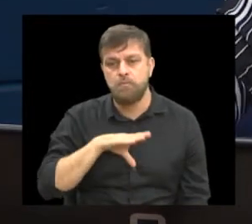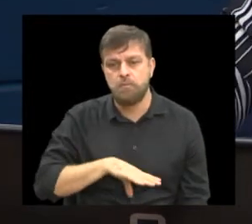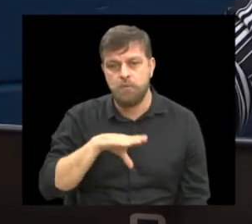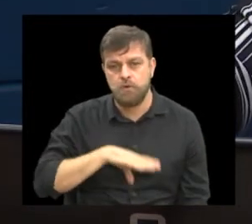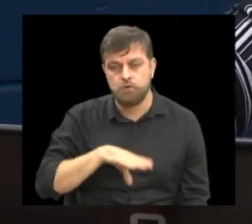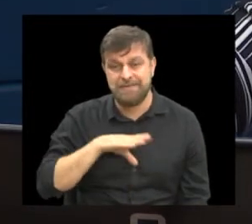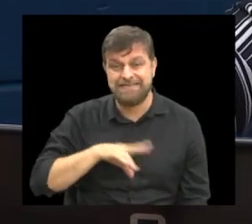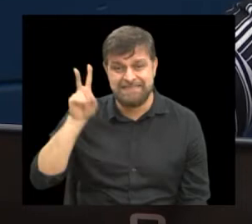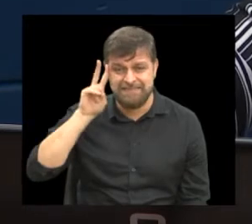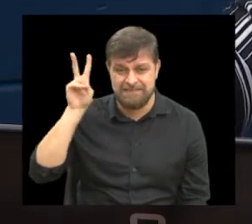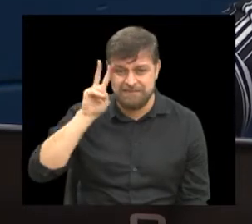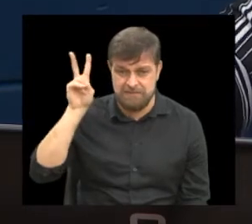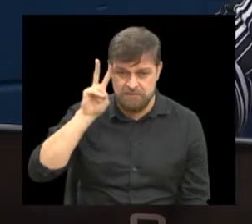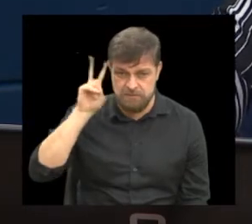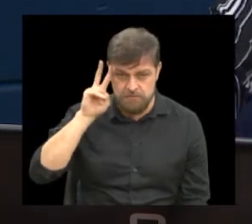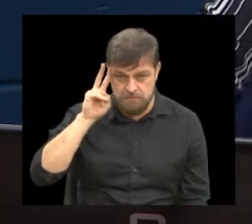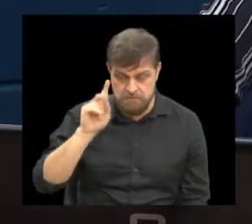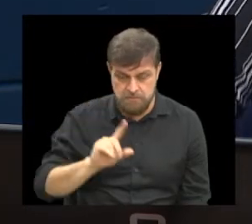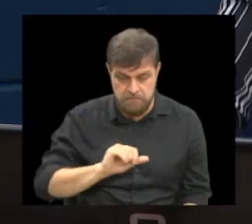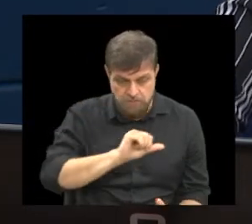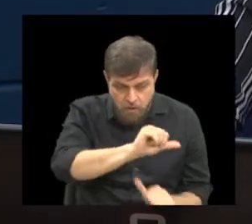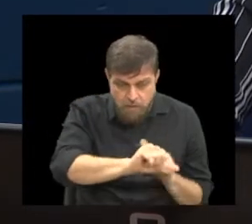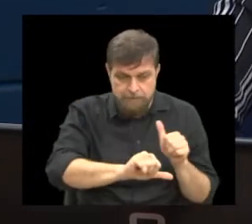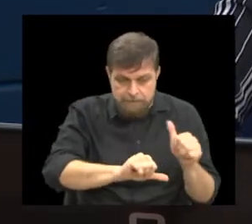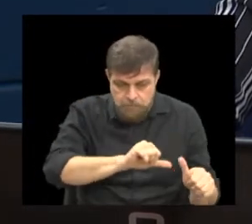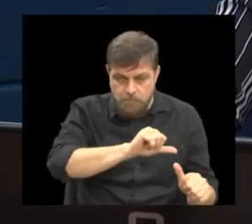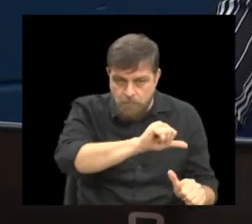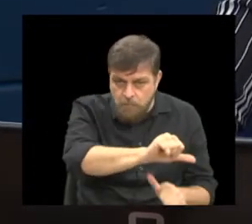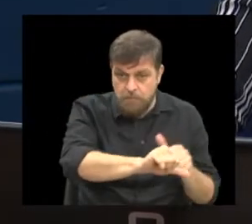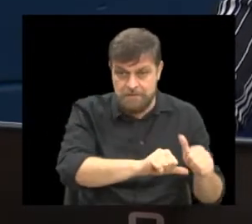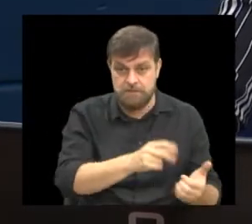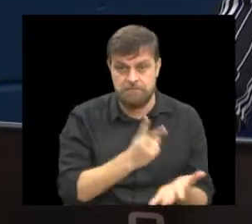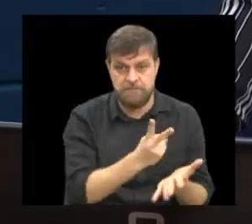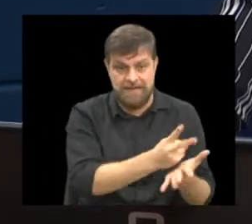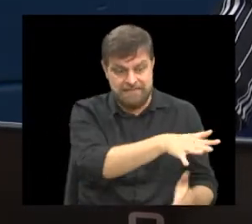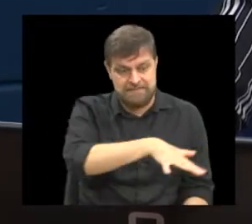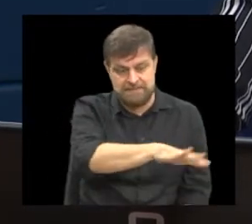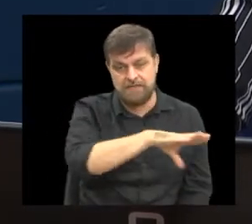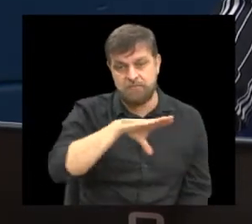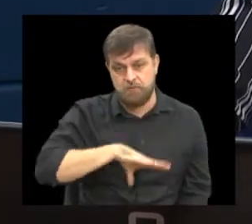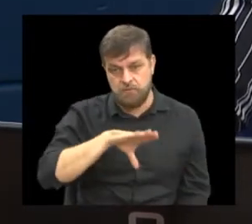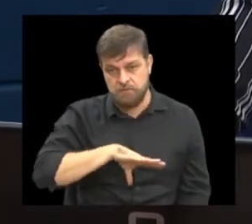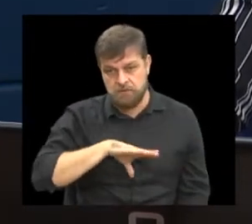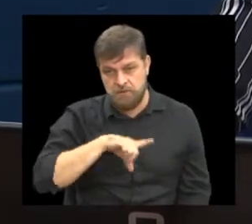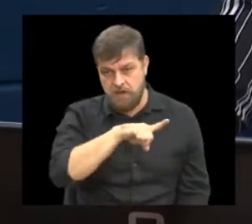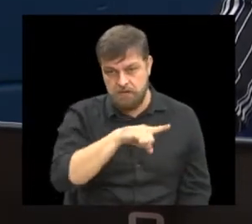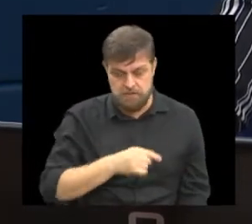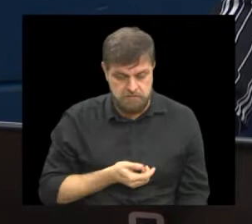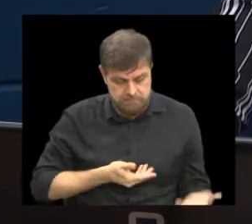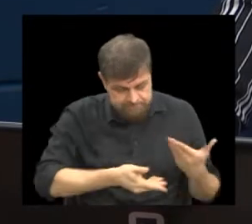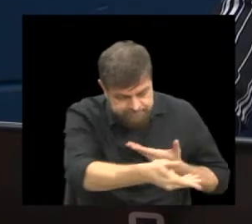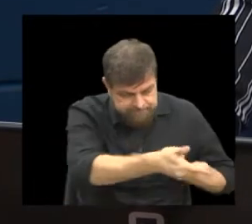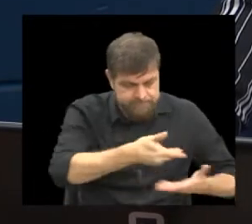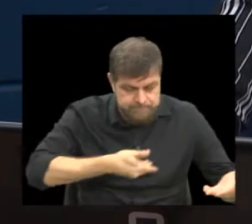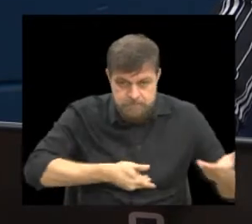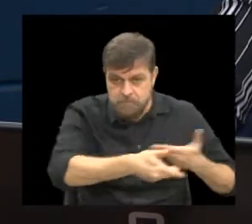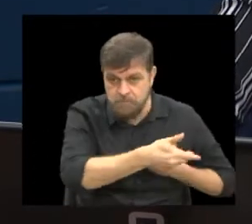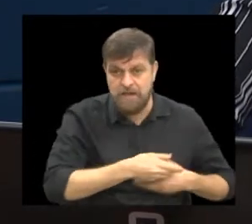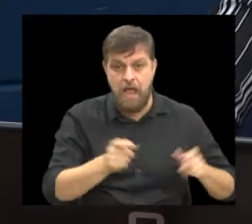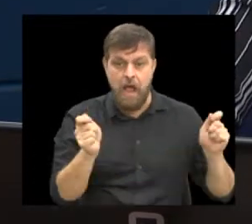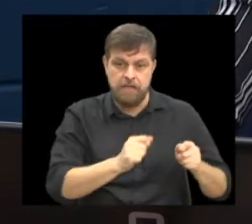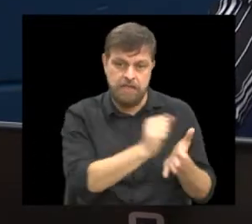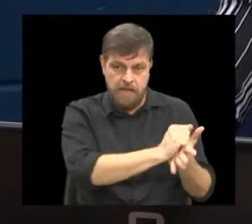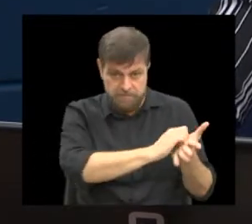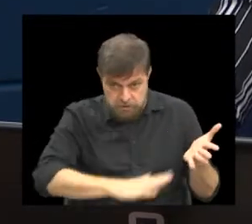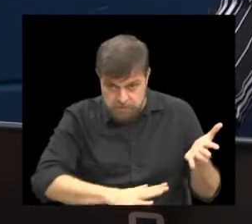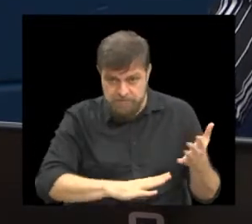mesma atividade, e eu vou transformando essa atividade em outra situação, até eu conseguir ganhar esse autista para poder lidar com essas